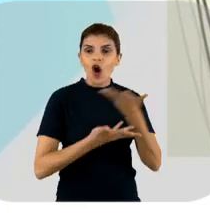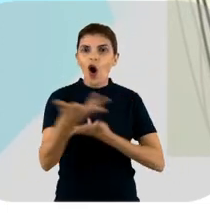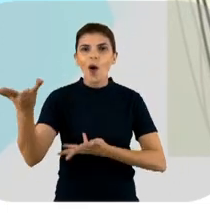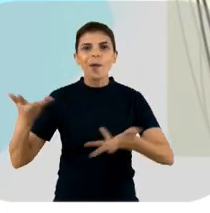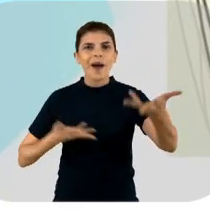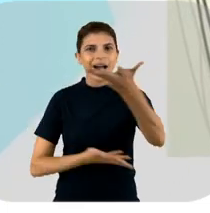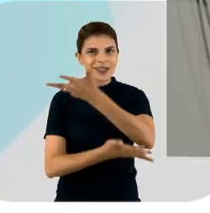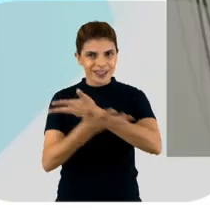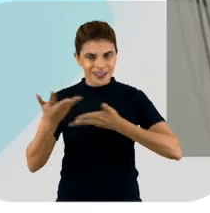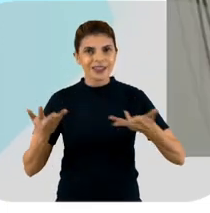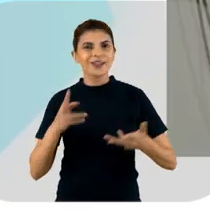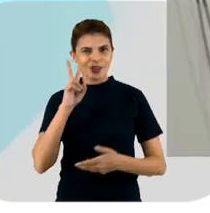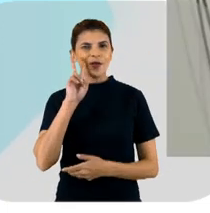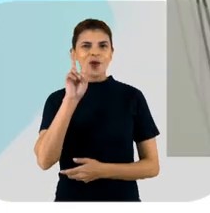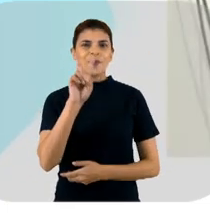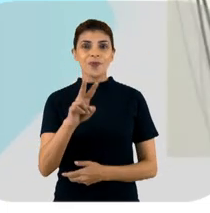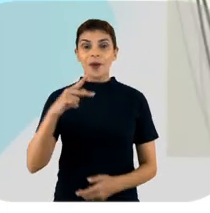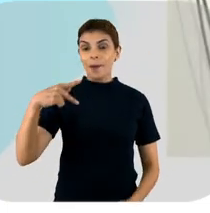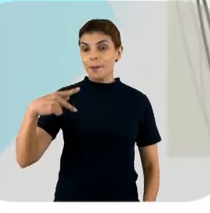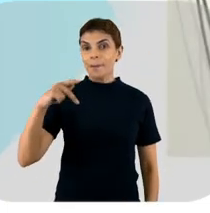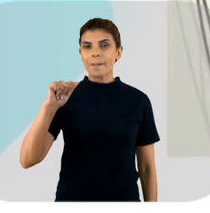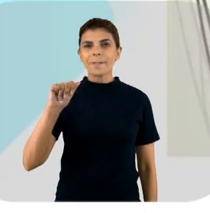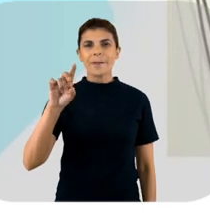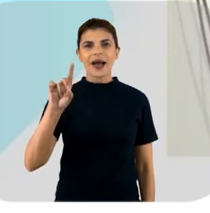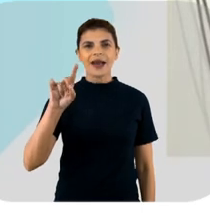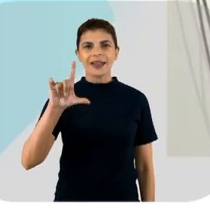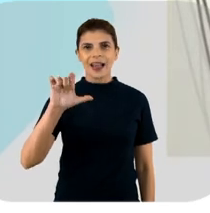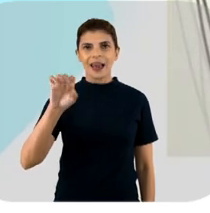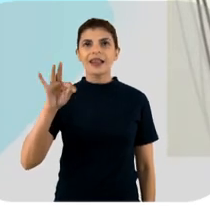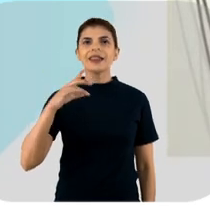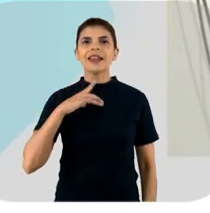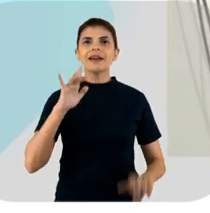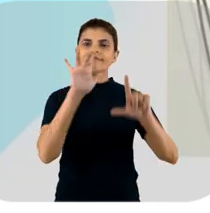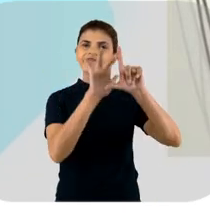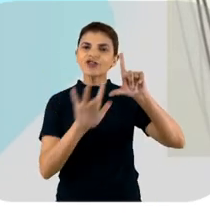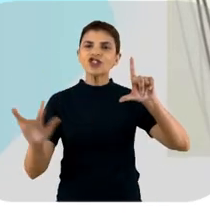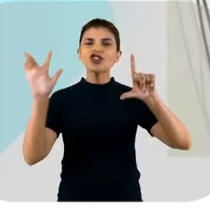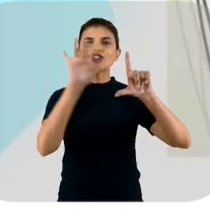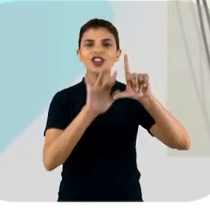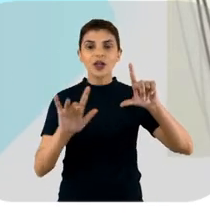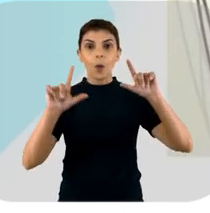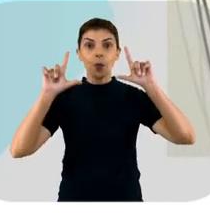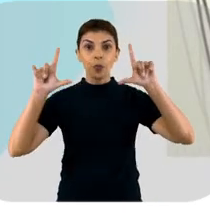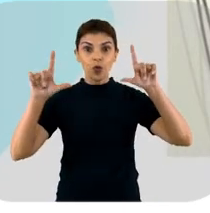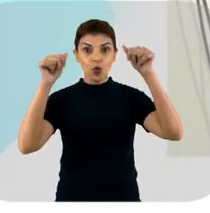Então, por exemplo, o Padlet é isso, é um mural digital e que tem